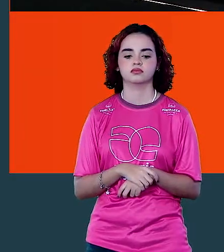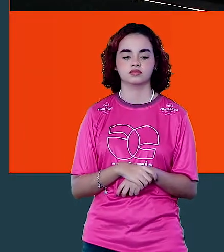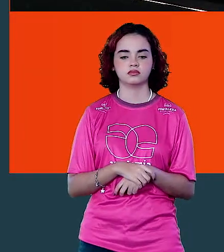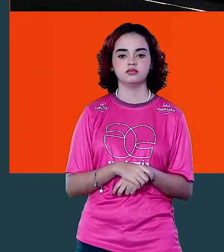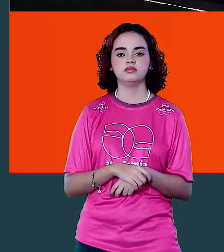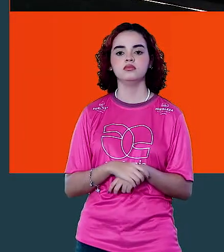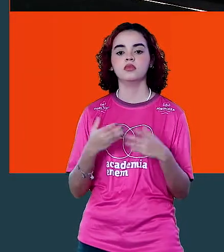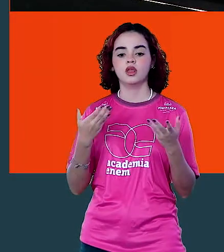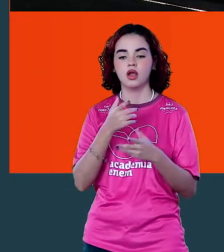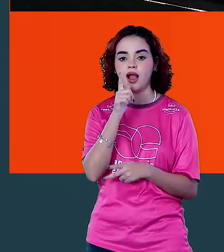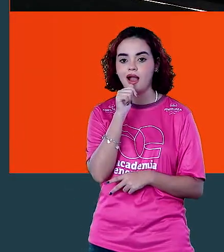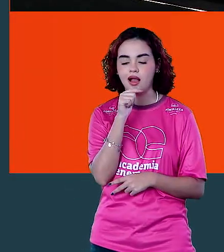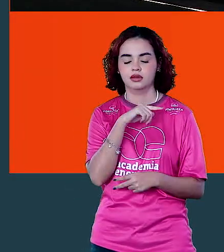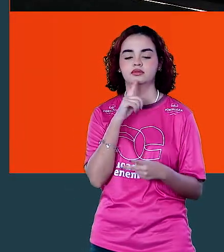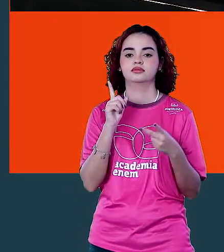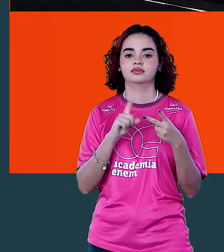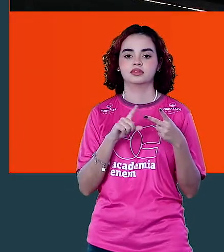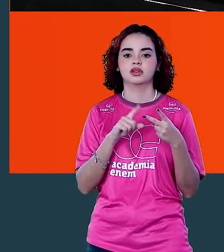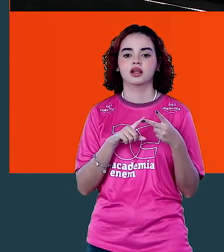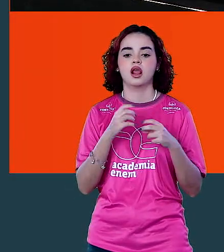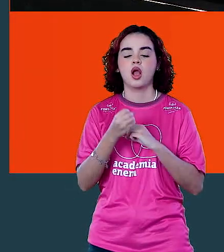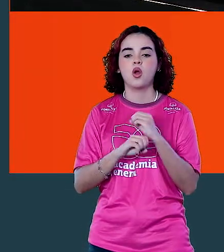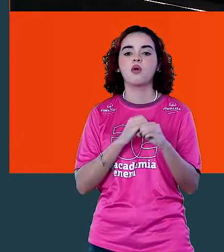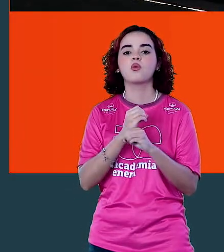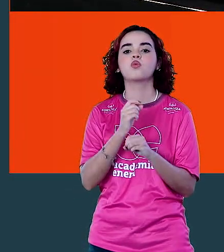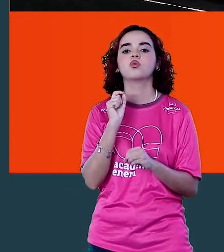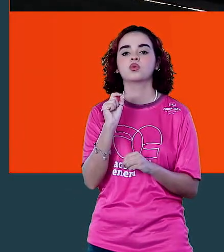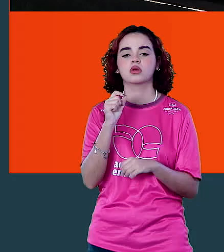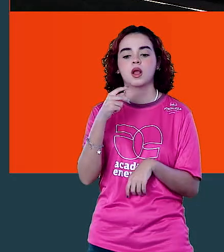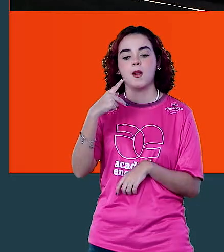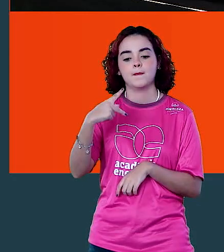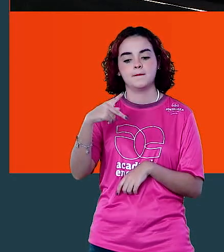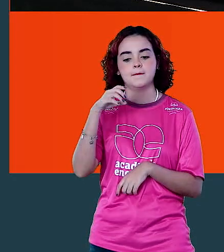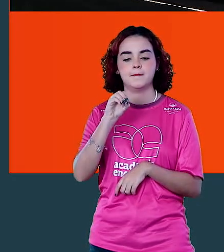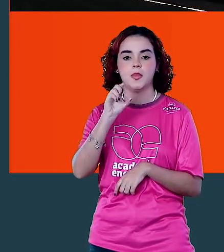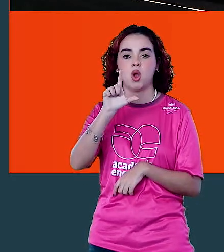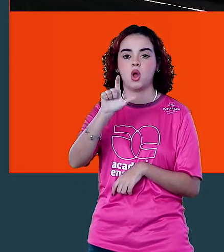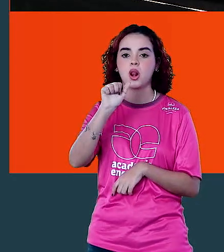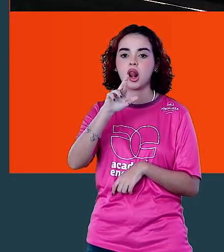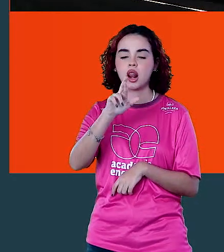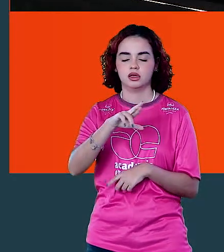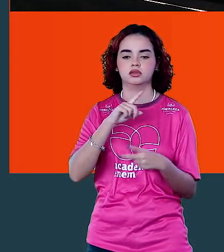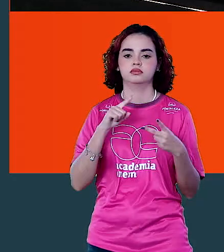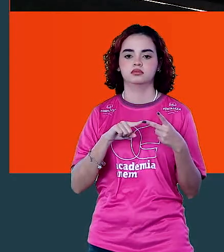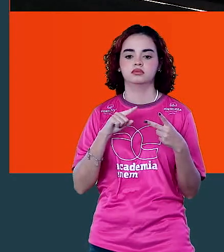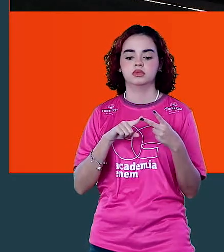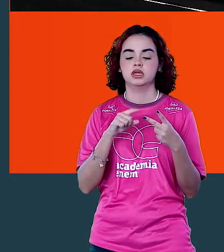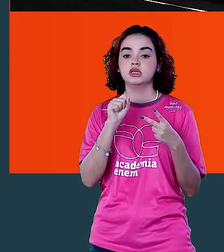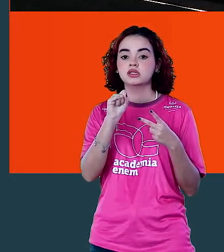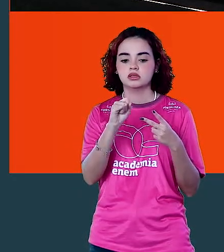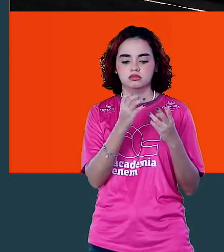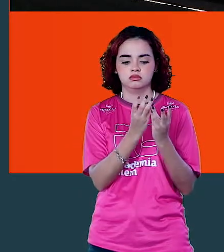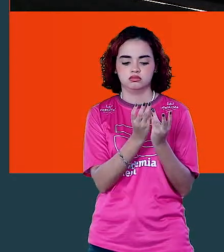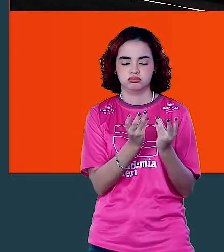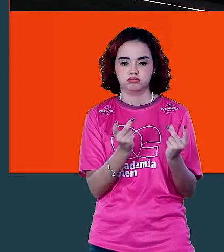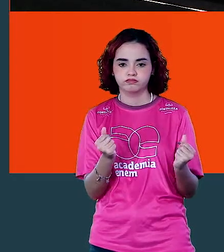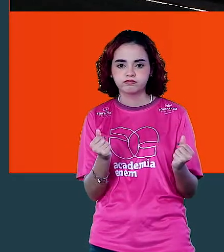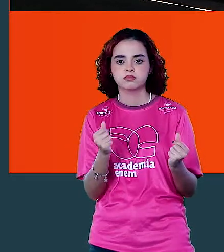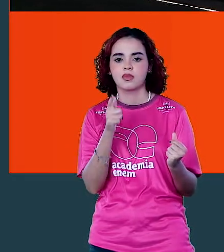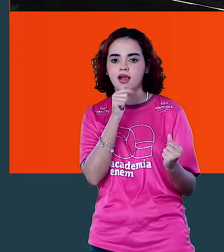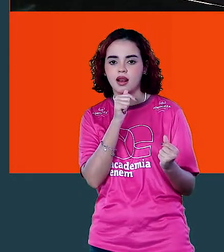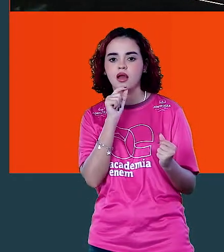Água. A água é uma molécula o quê? Polar. Então, todo mundo que se dissolver na água também vai ser o